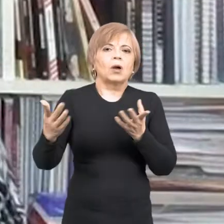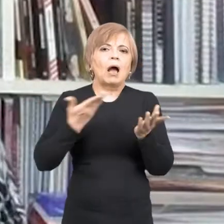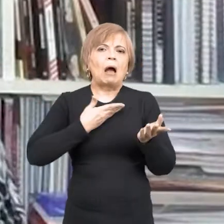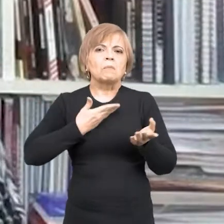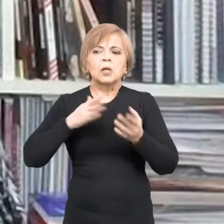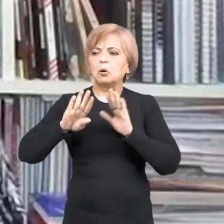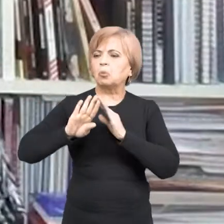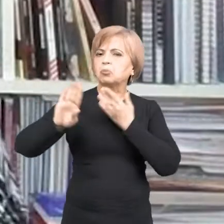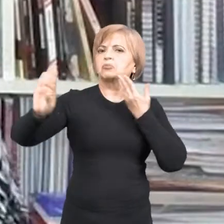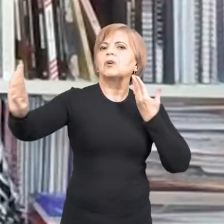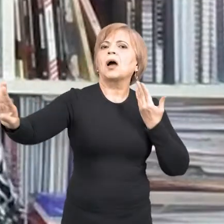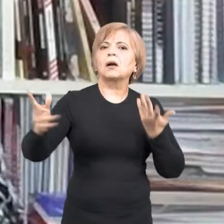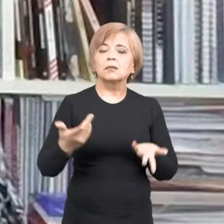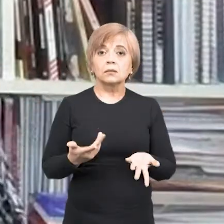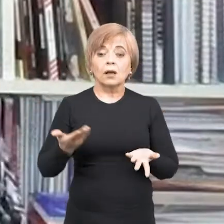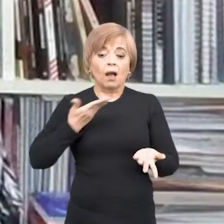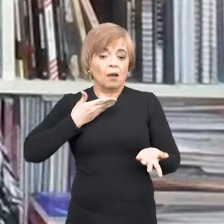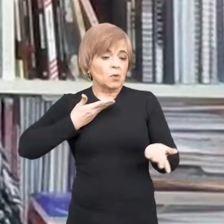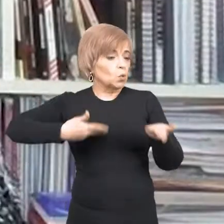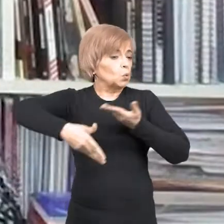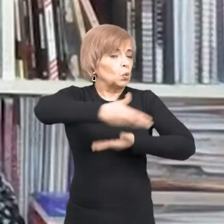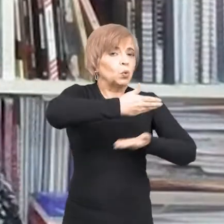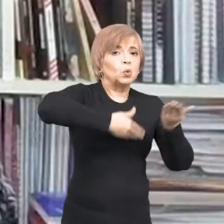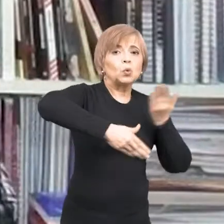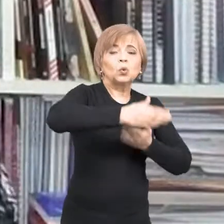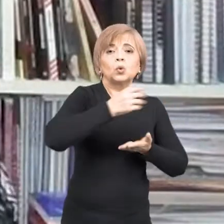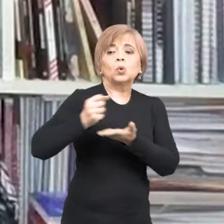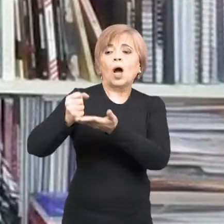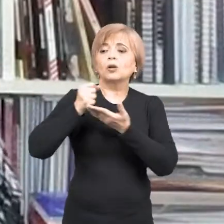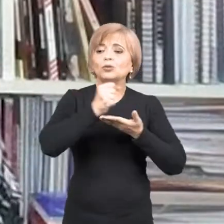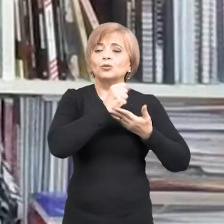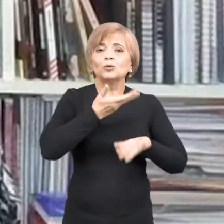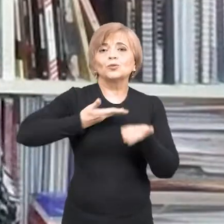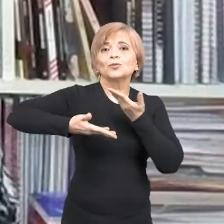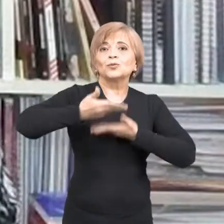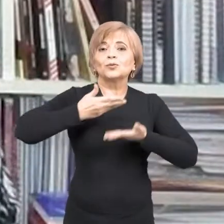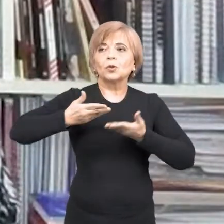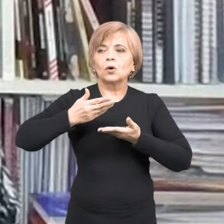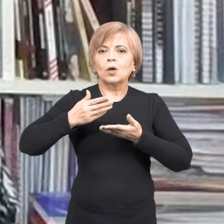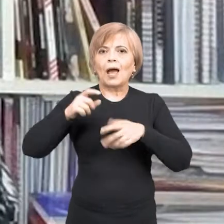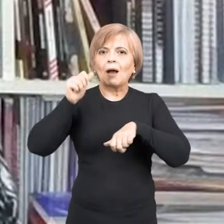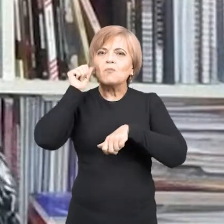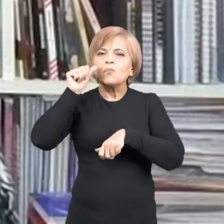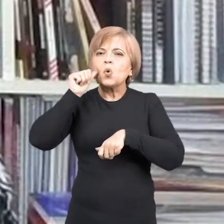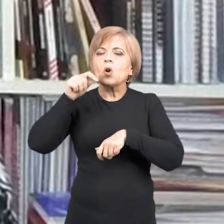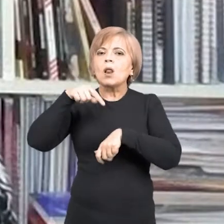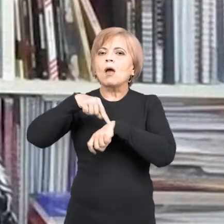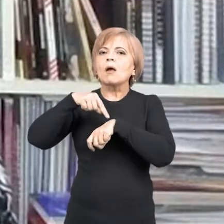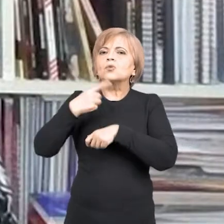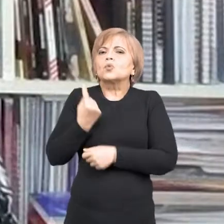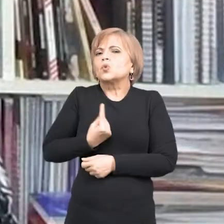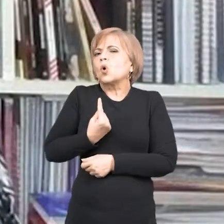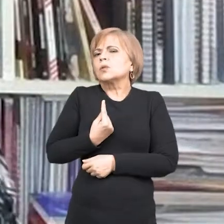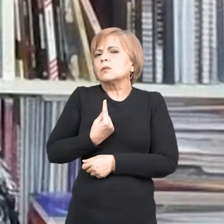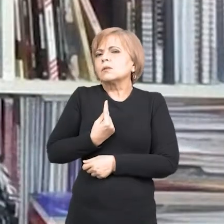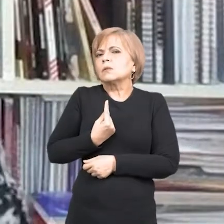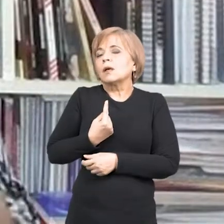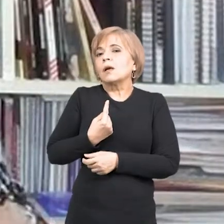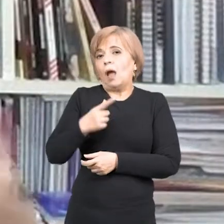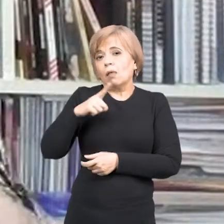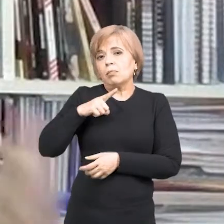dos seus amigos, dos seus colegas, de toda a sua rede de apoio. E quando ela fica isolada, ela fica mais